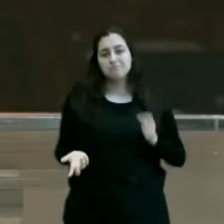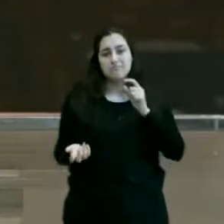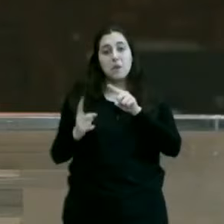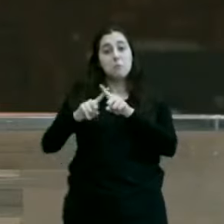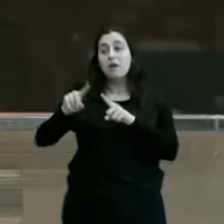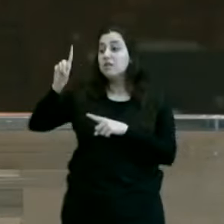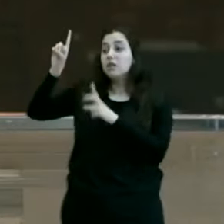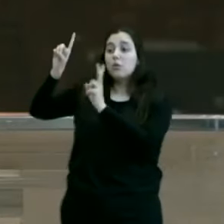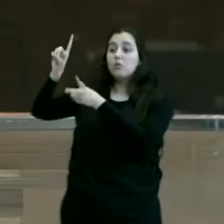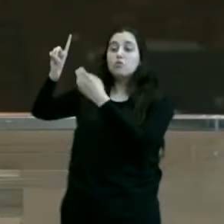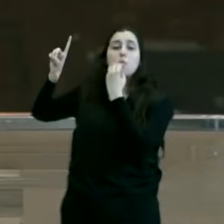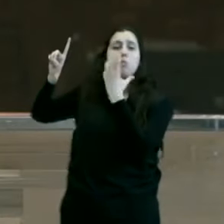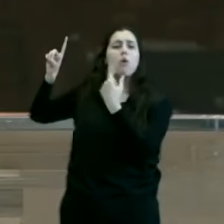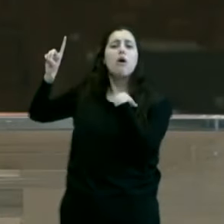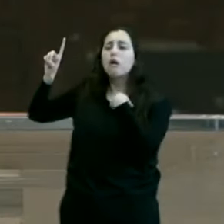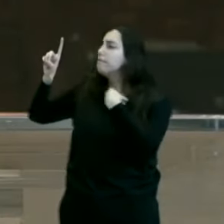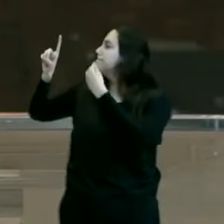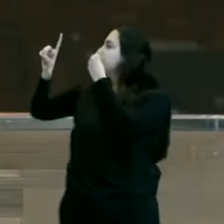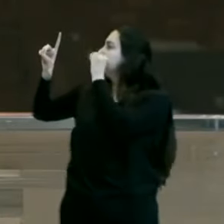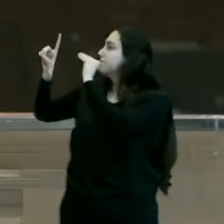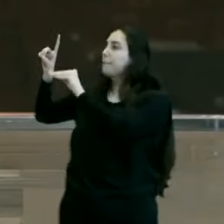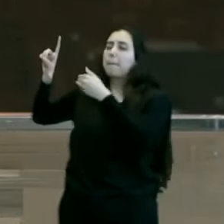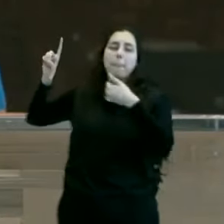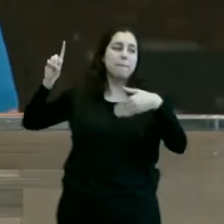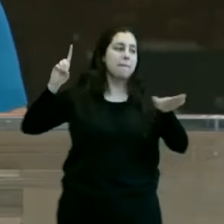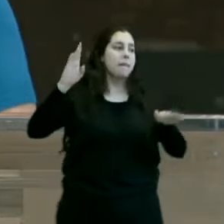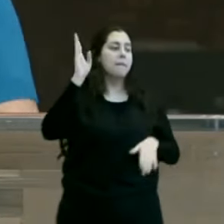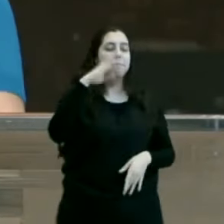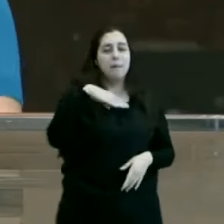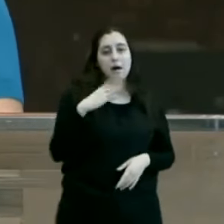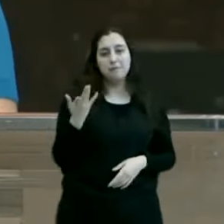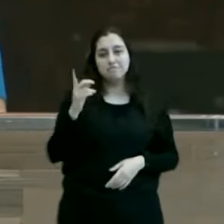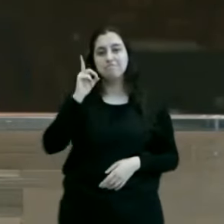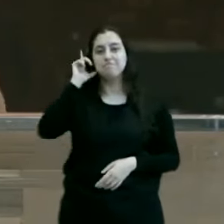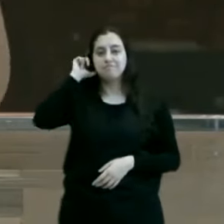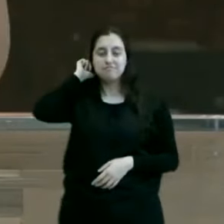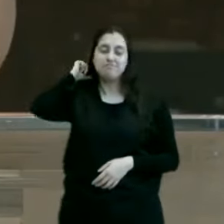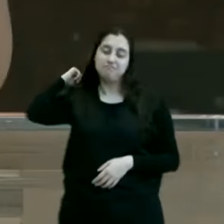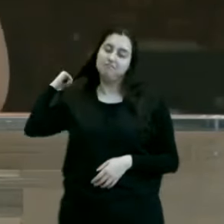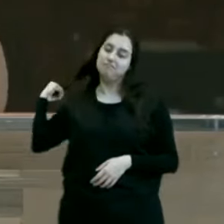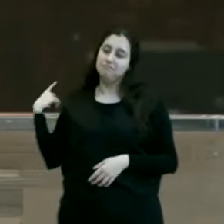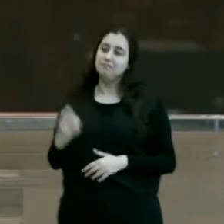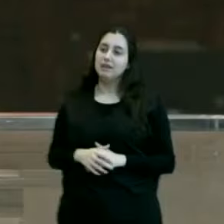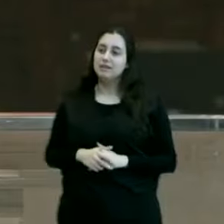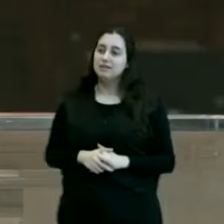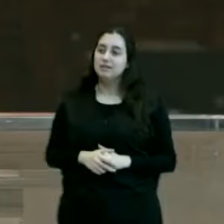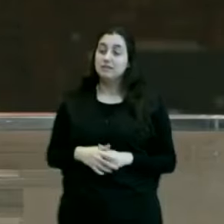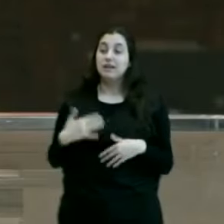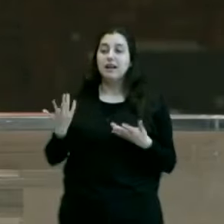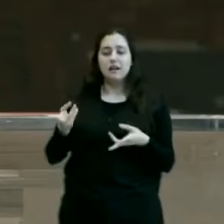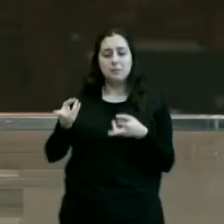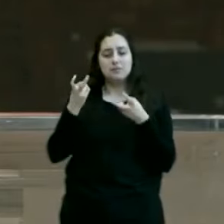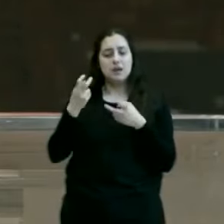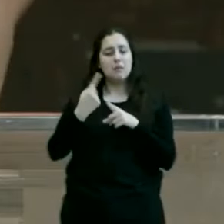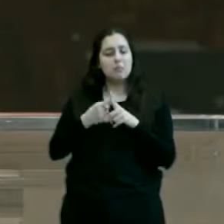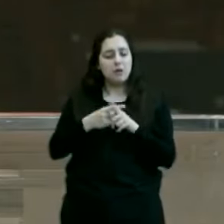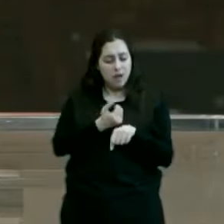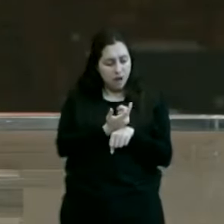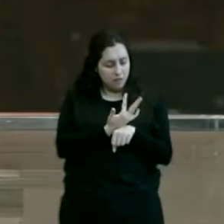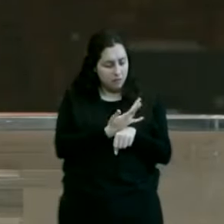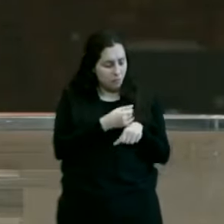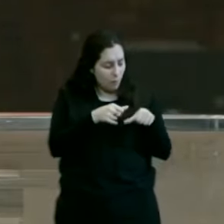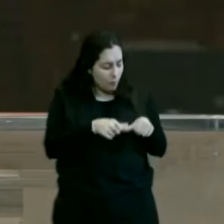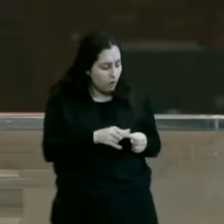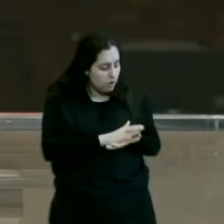tinha manifesto sobre a minha vida. E aí nós vamos e olhamos por que o avivamento não fica em nós.